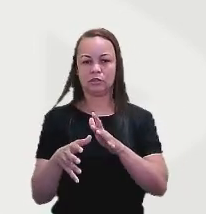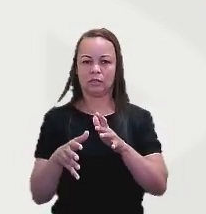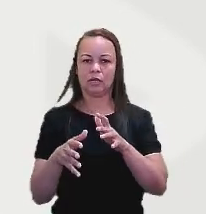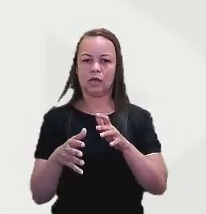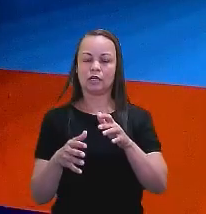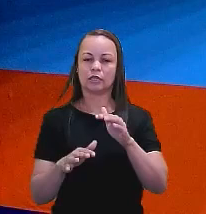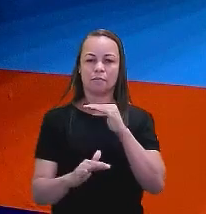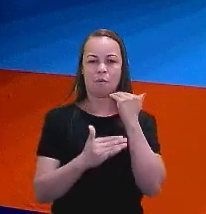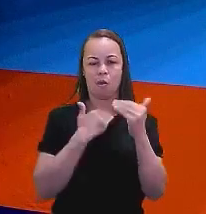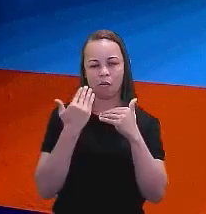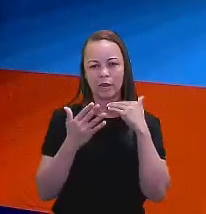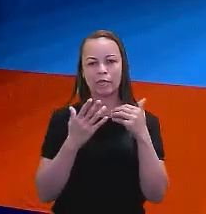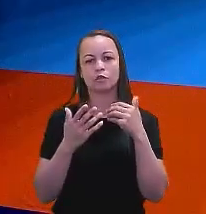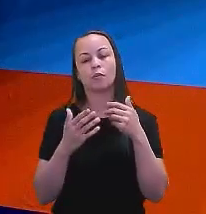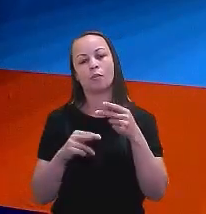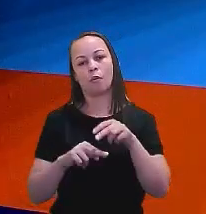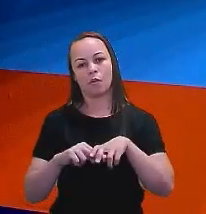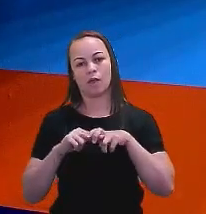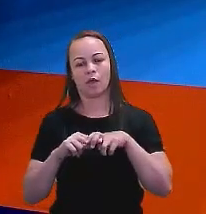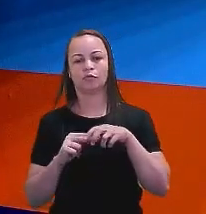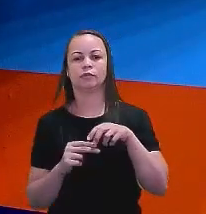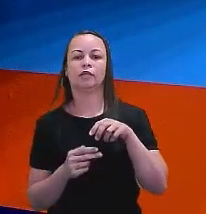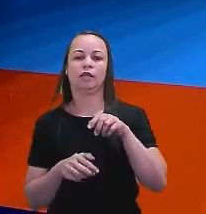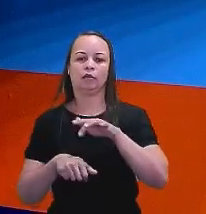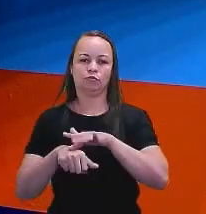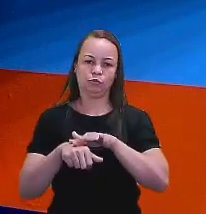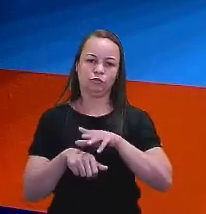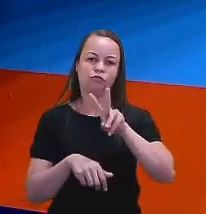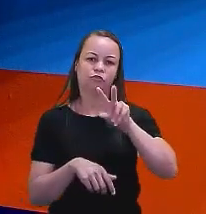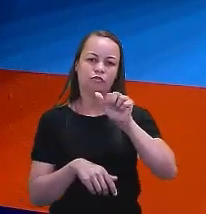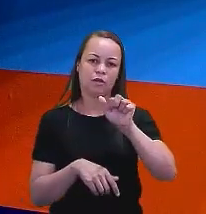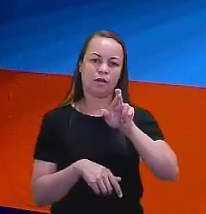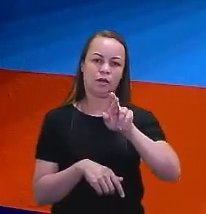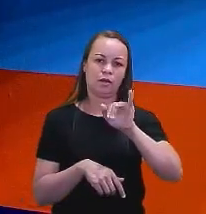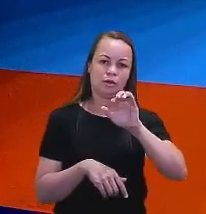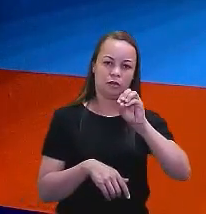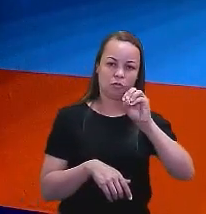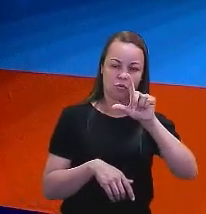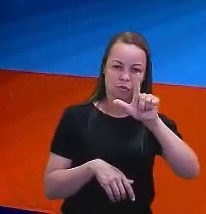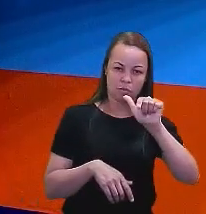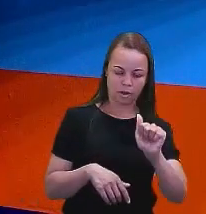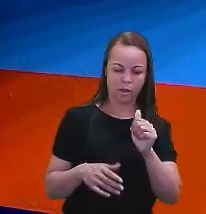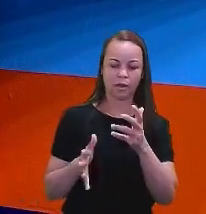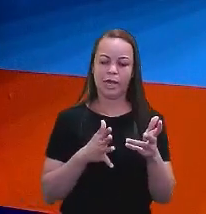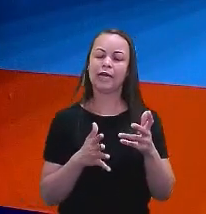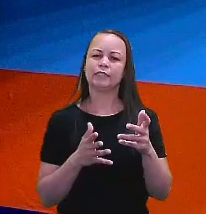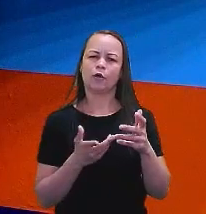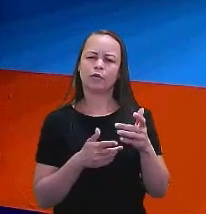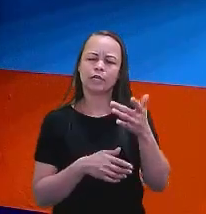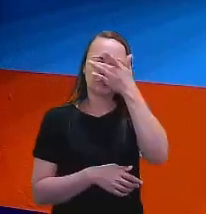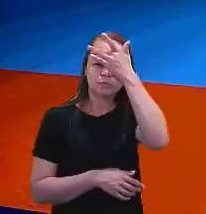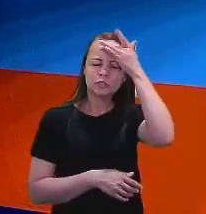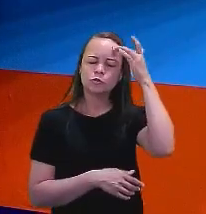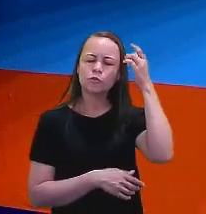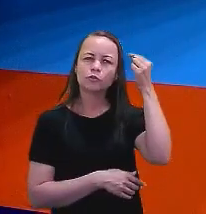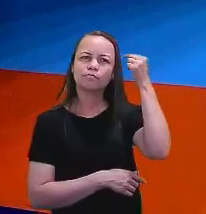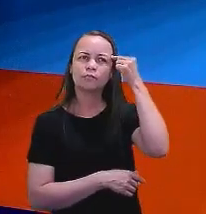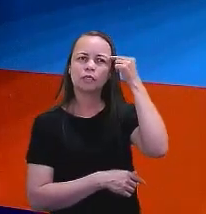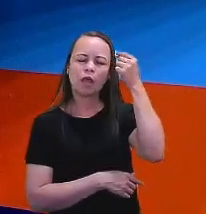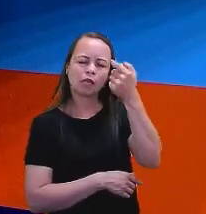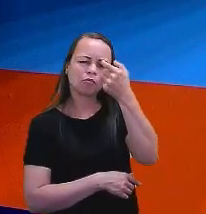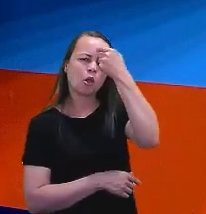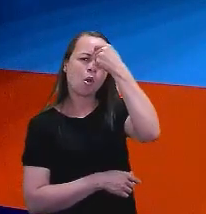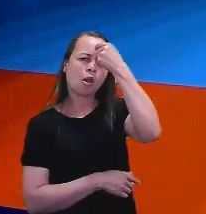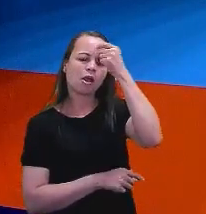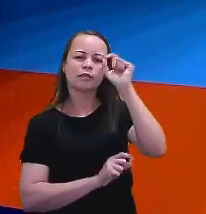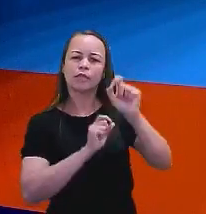varíola. Então, as pessoas começaram a propriamente, né, se conscientizar. Gente, vou tomar vacina, porque a vacina vai